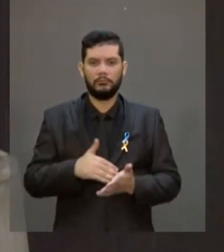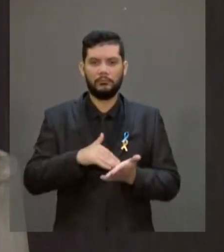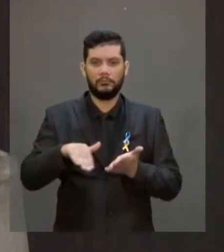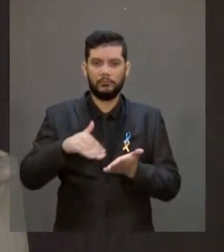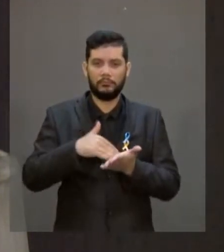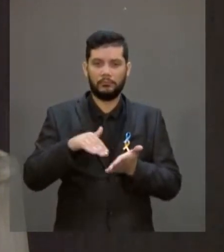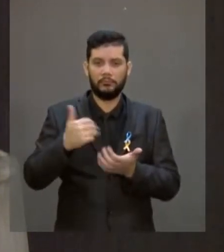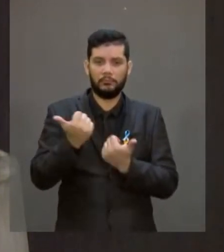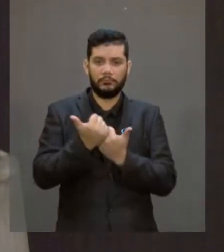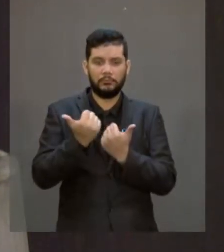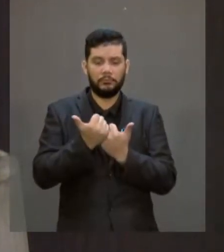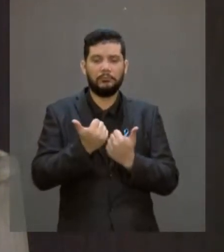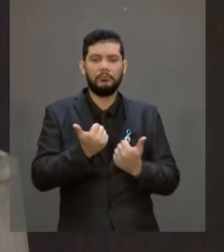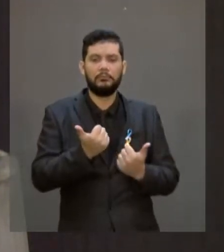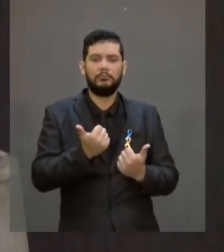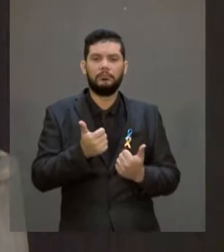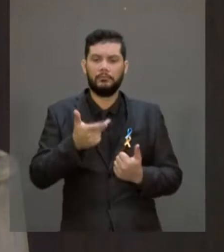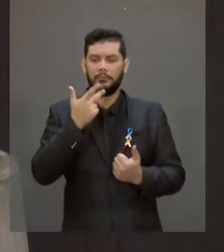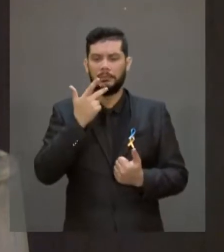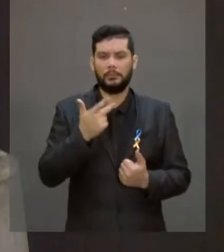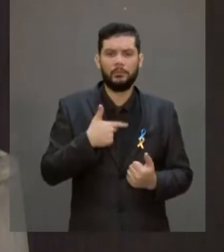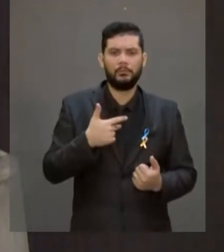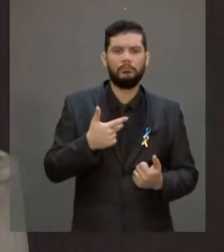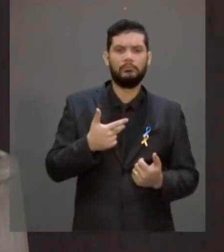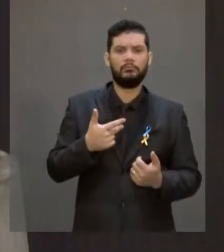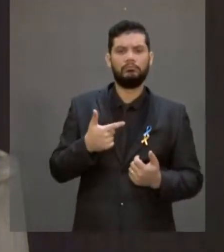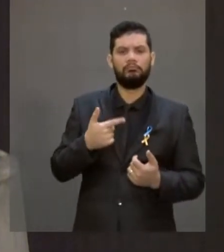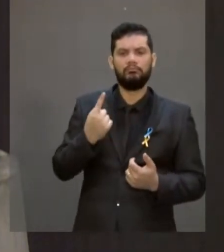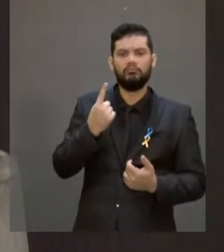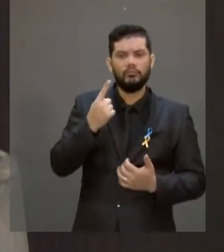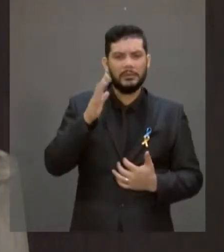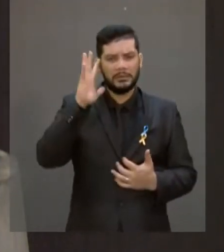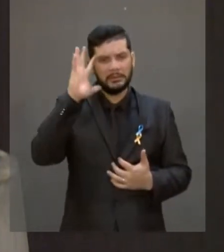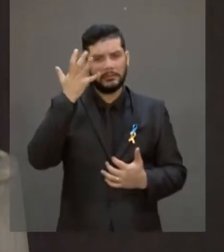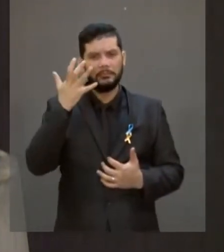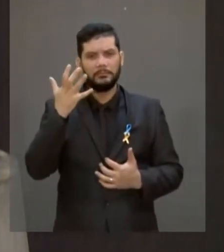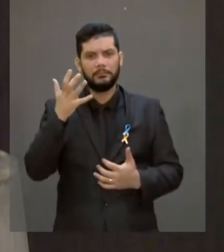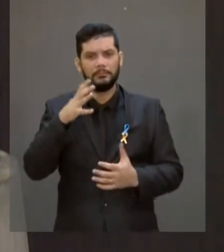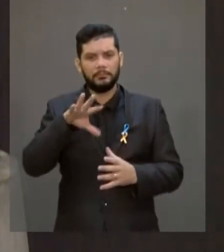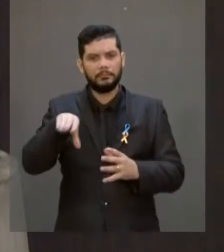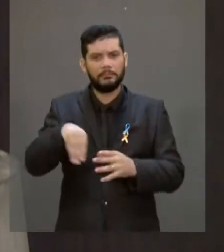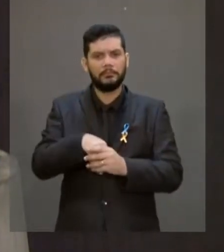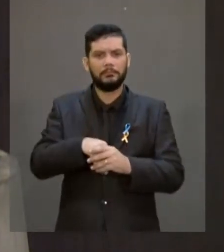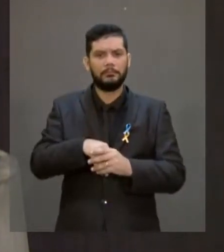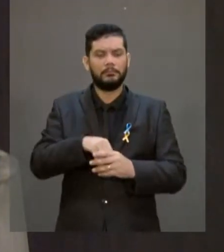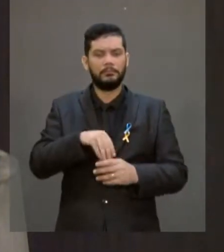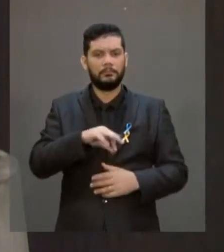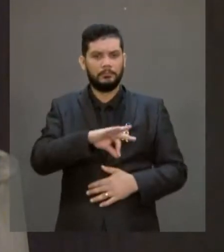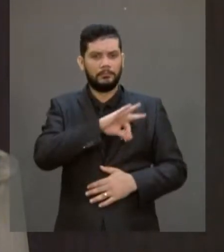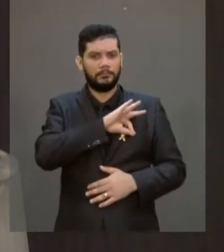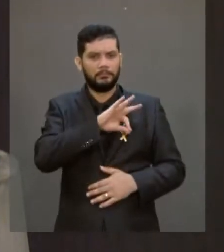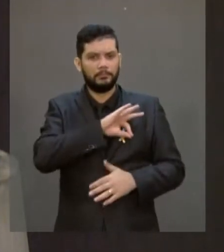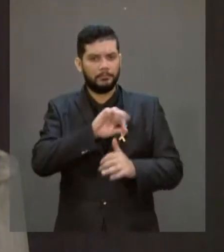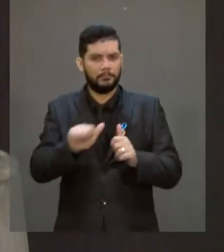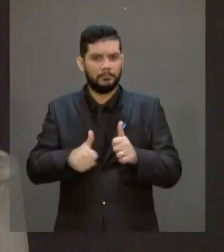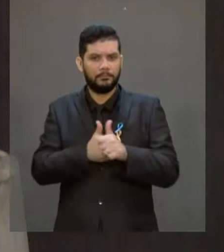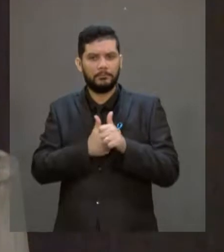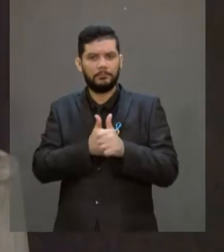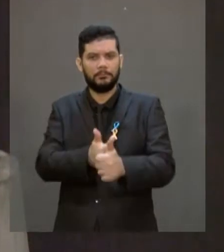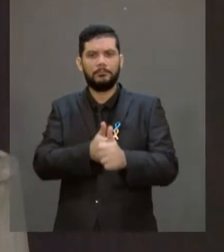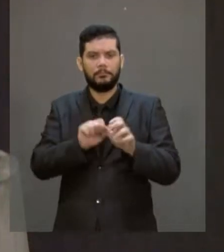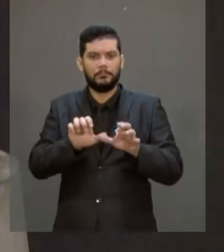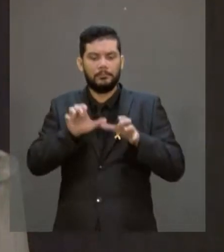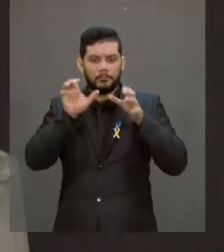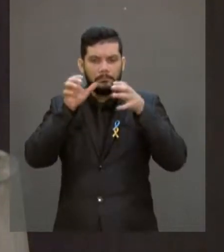havia me dito que há uma decisão da implementação de um policiamento de proximidade e